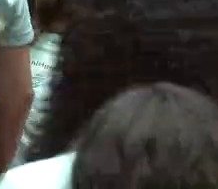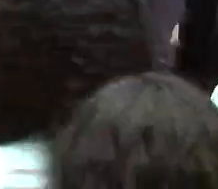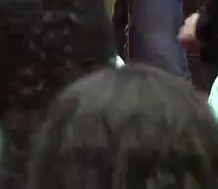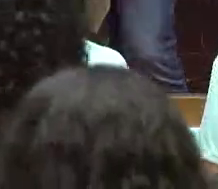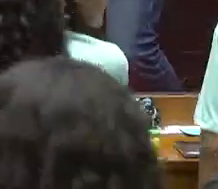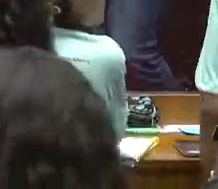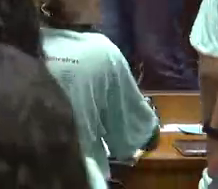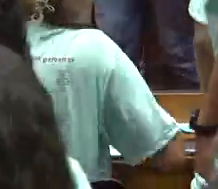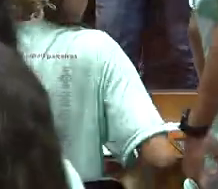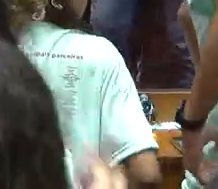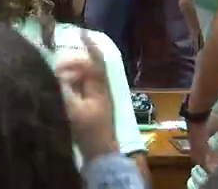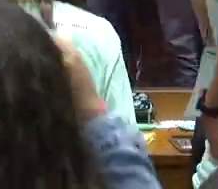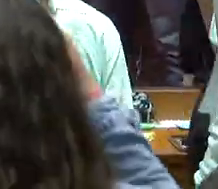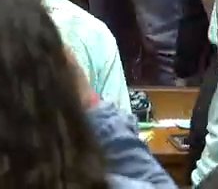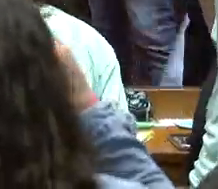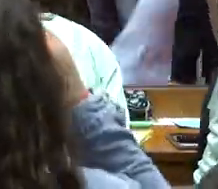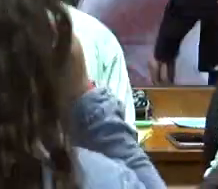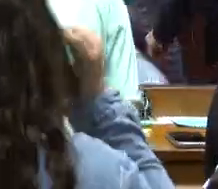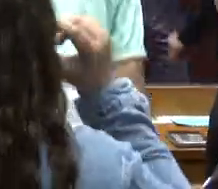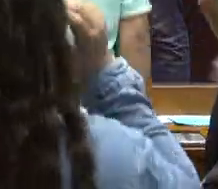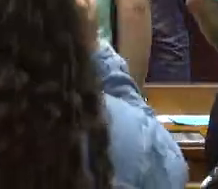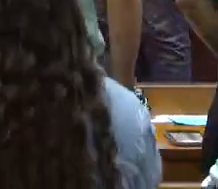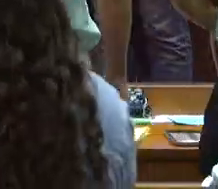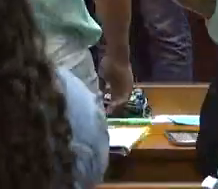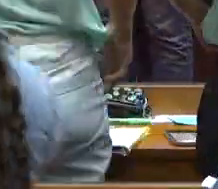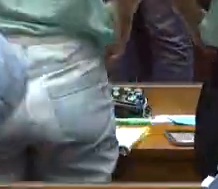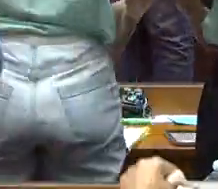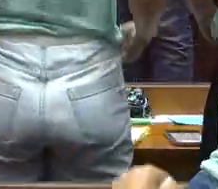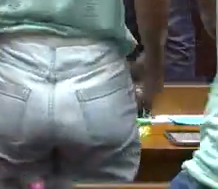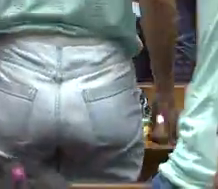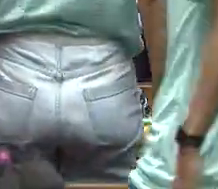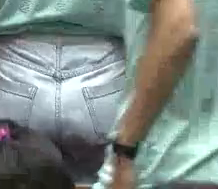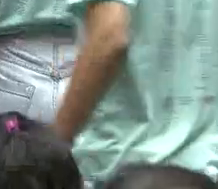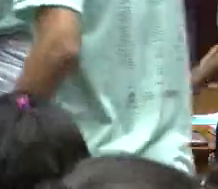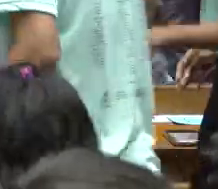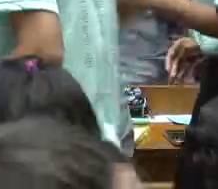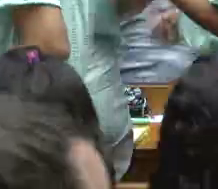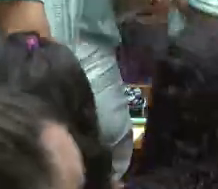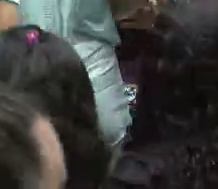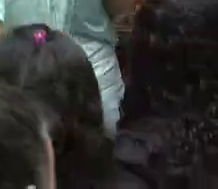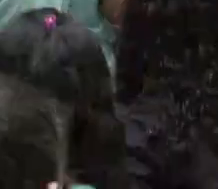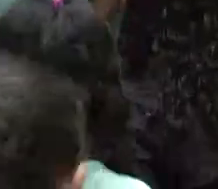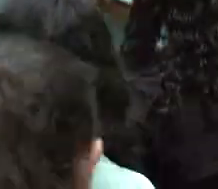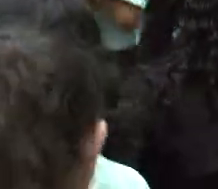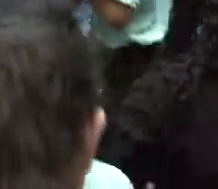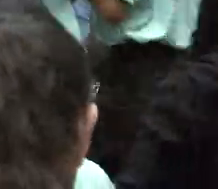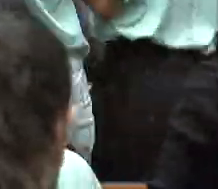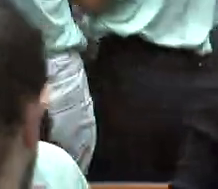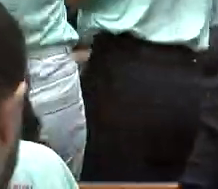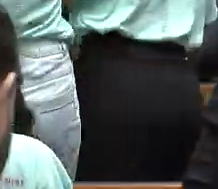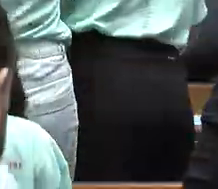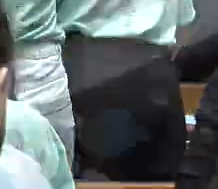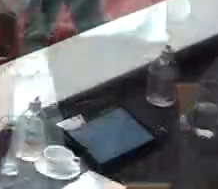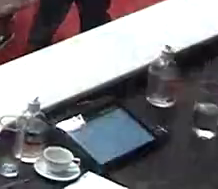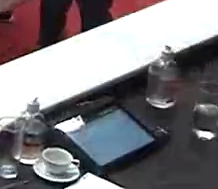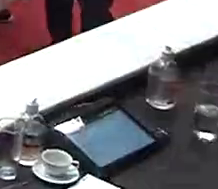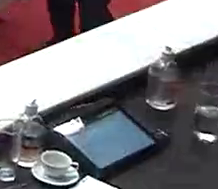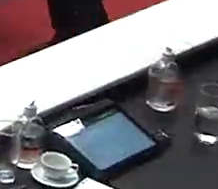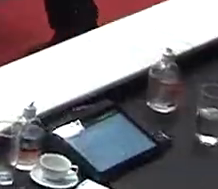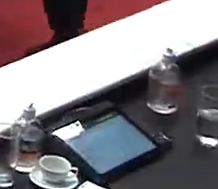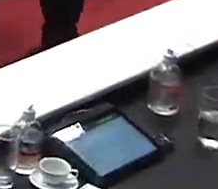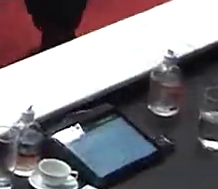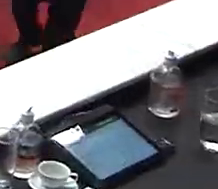projetos de lei e outras iniciativas do Parlamento a gente vai fazer um breve intervalo para